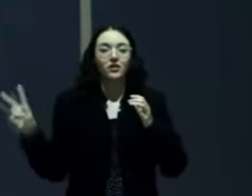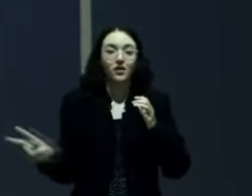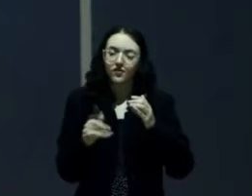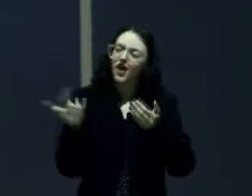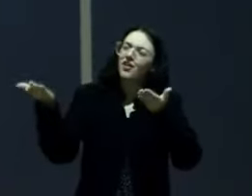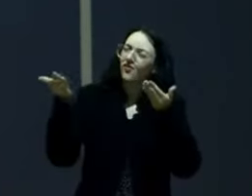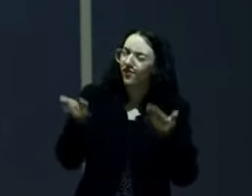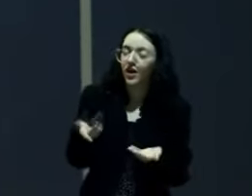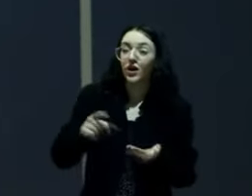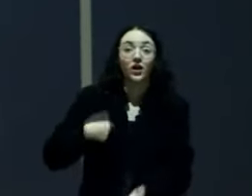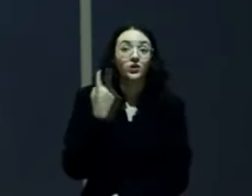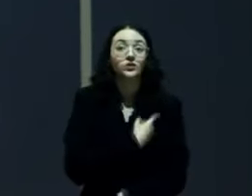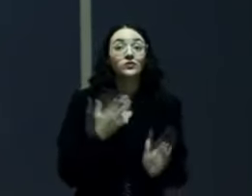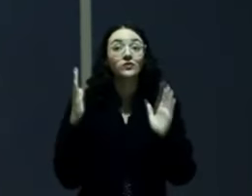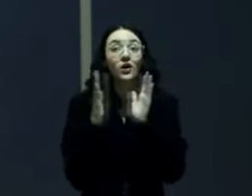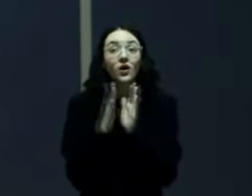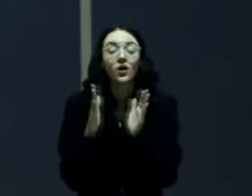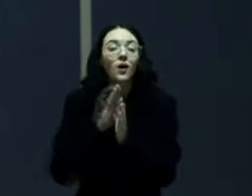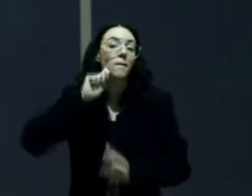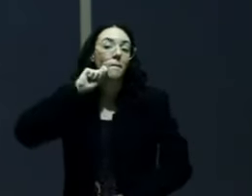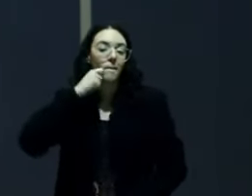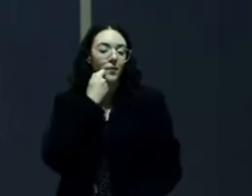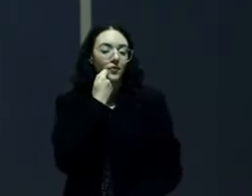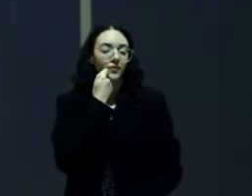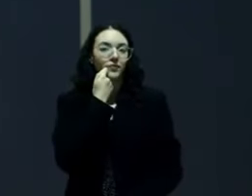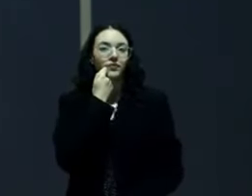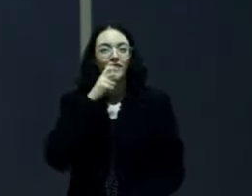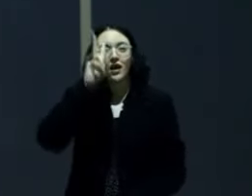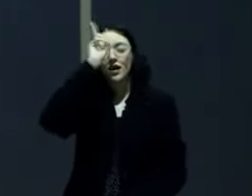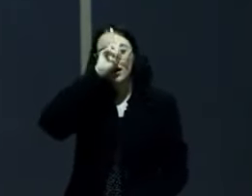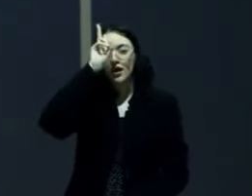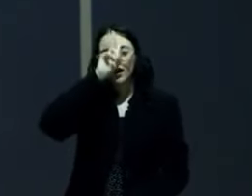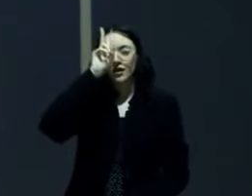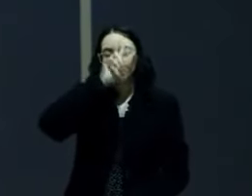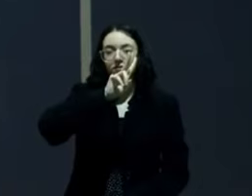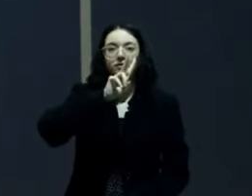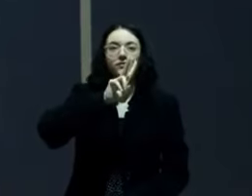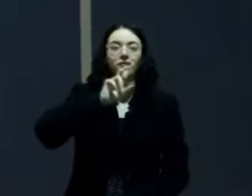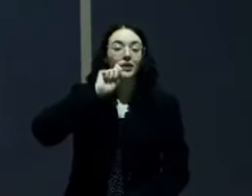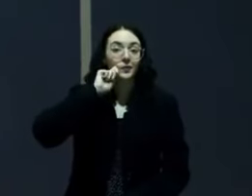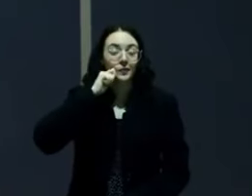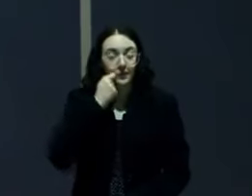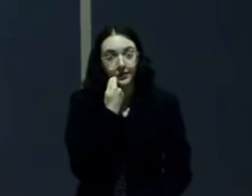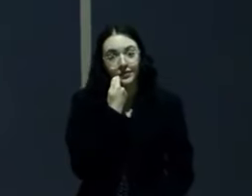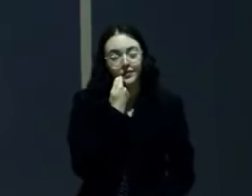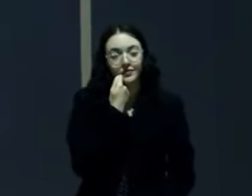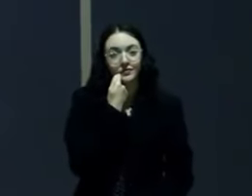Nós vamos orar pelo pão. Lembre-se o que é o pão. E quando